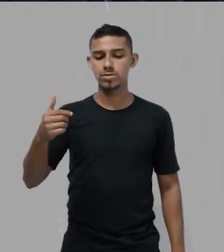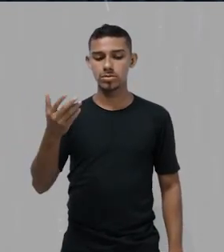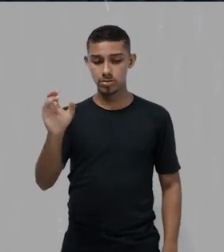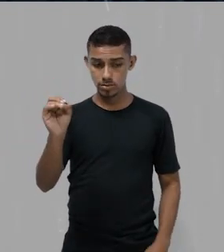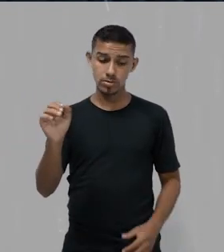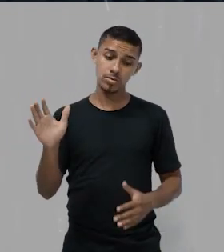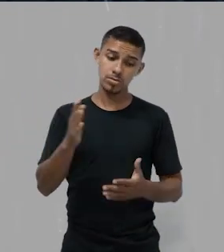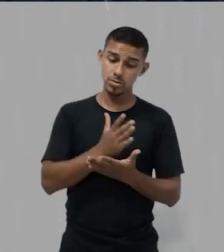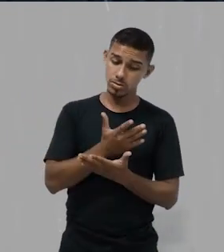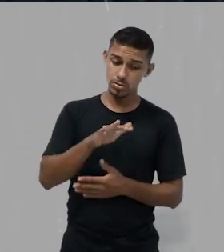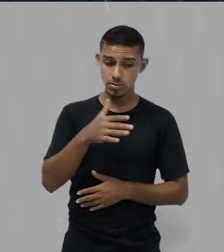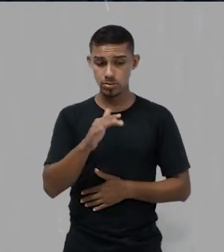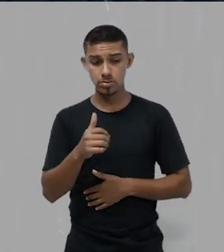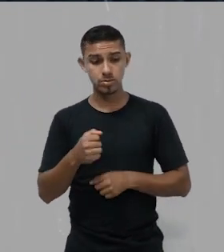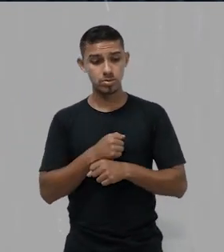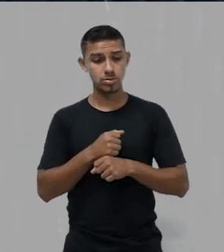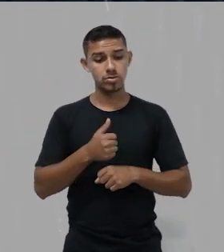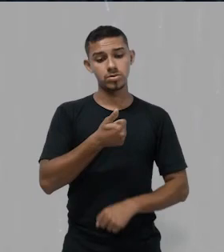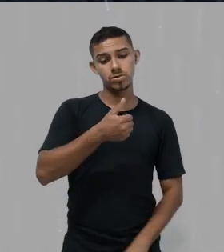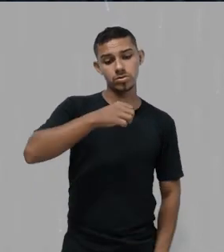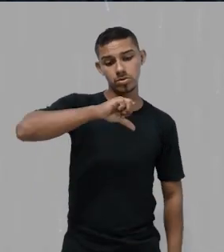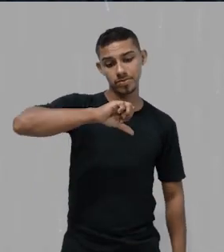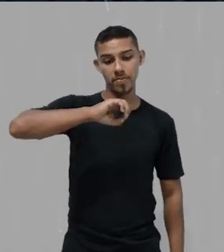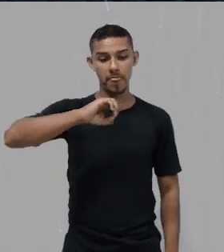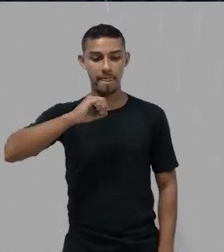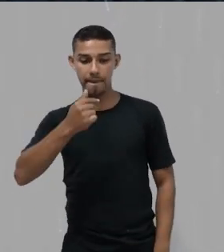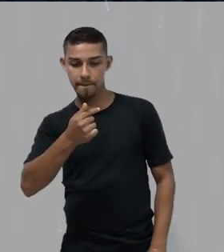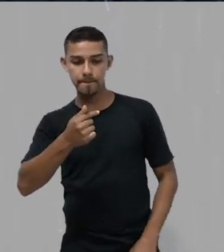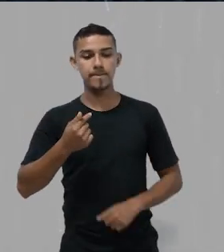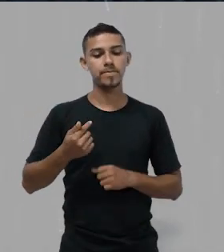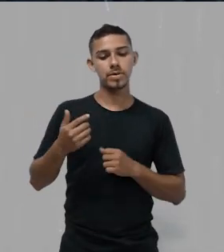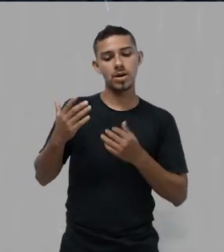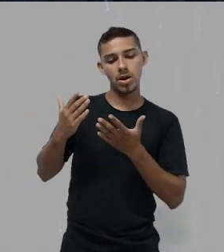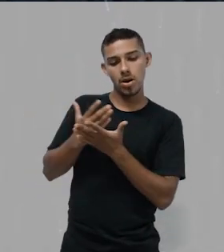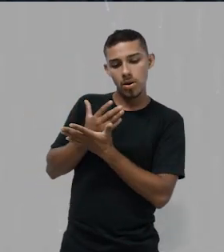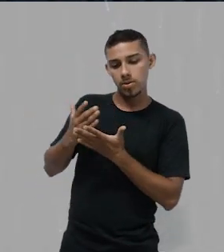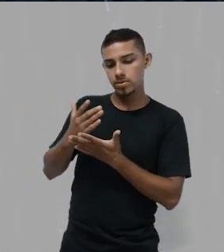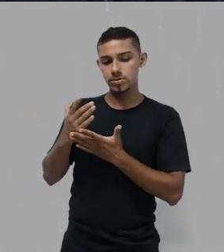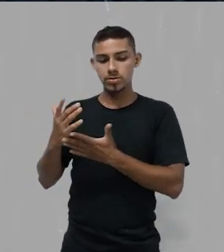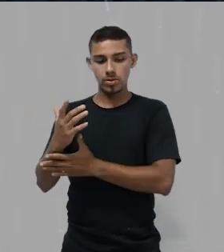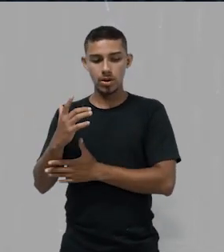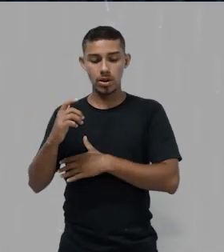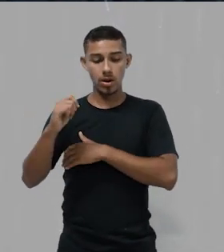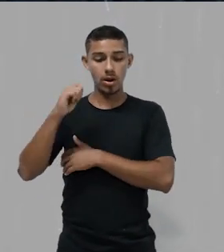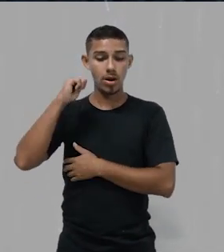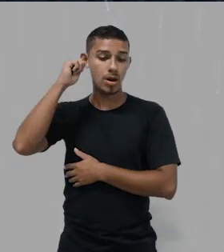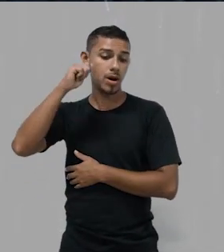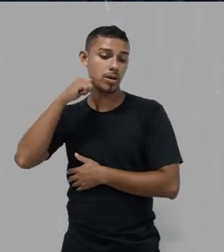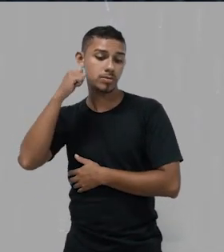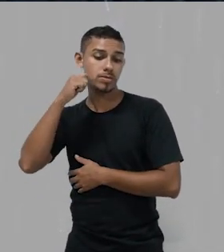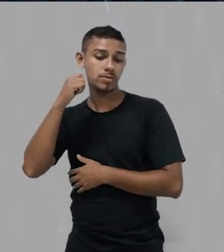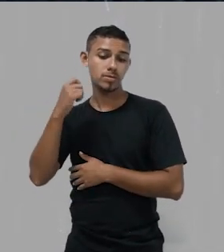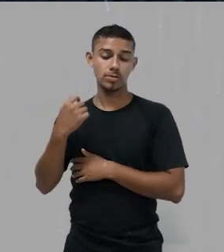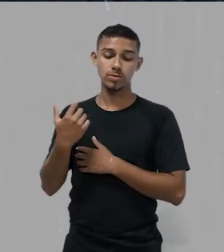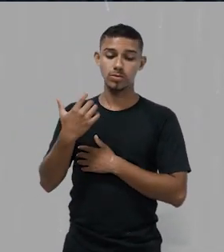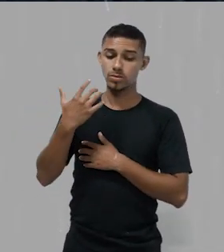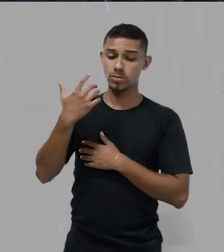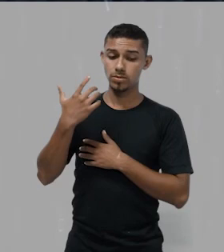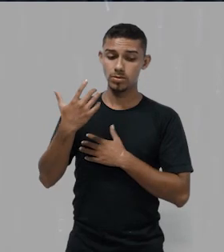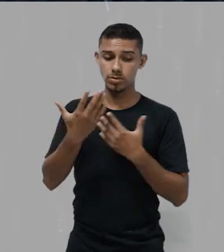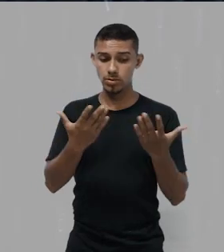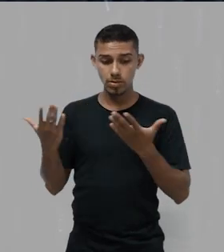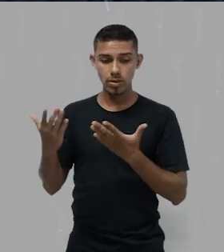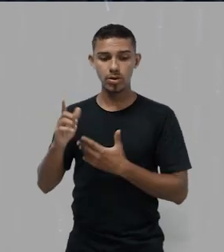Pablo Picasso, mais um grupo de outros pintores, começou a trabalhar o cubismo. A primeira obra cubista chama-se Les Demoiselles d'Avignon.